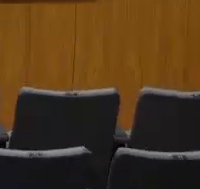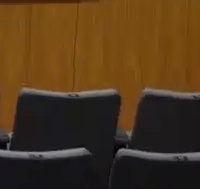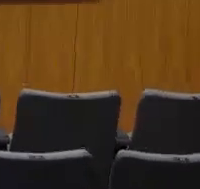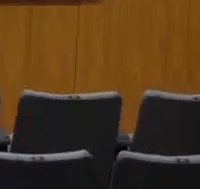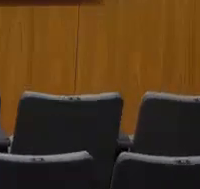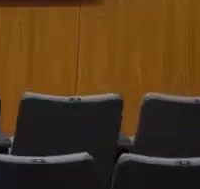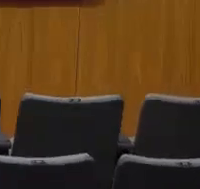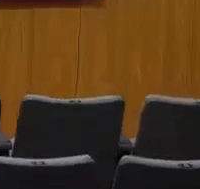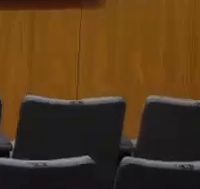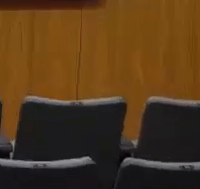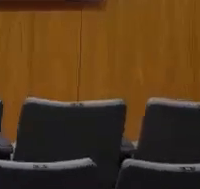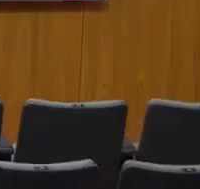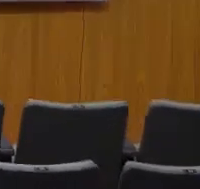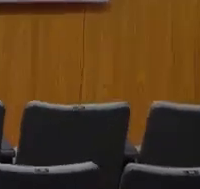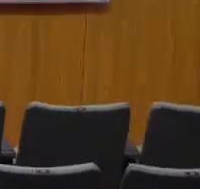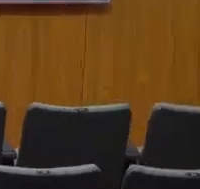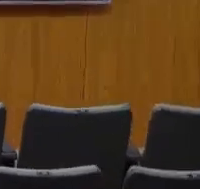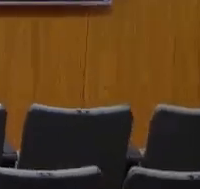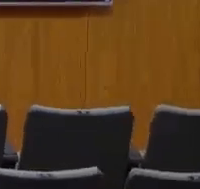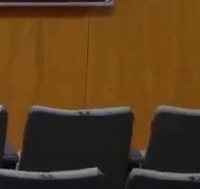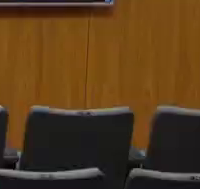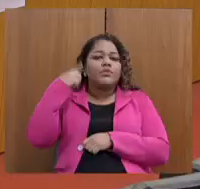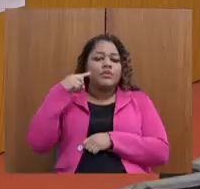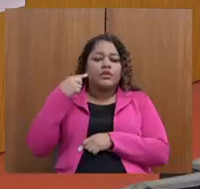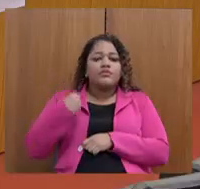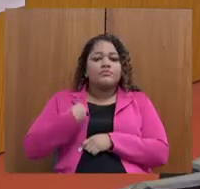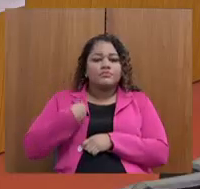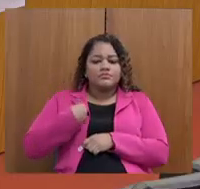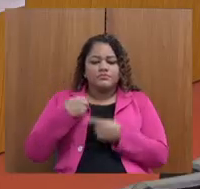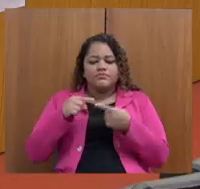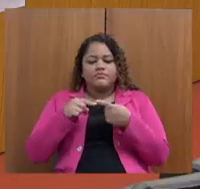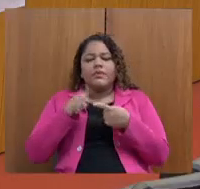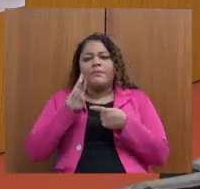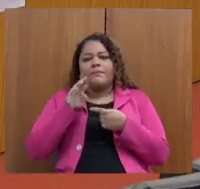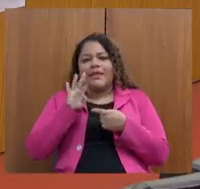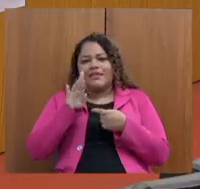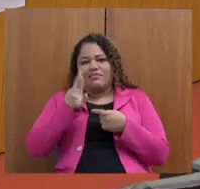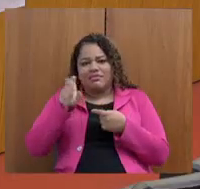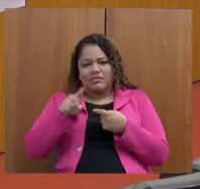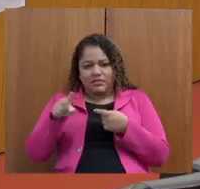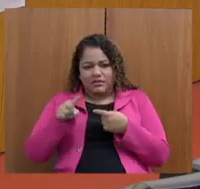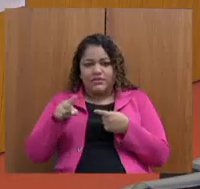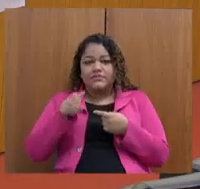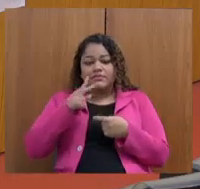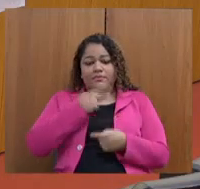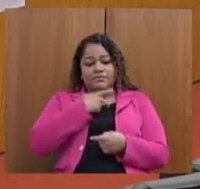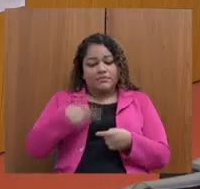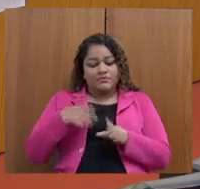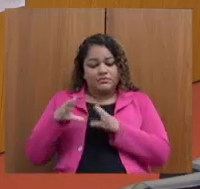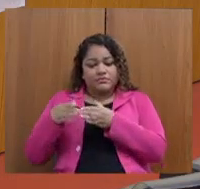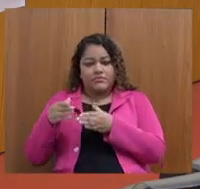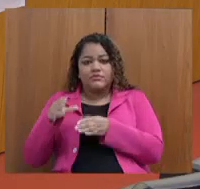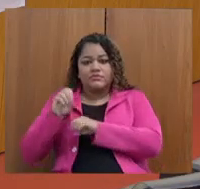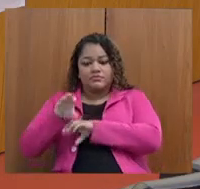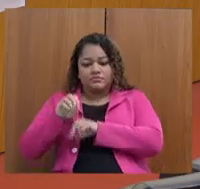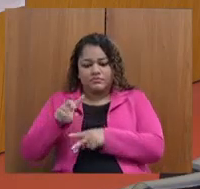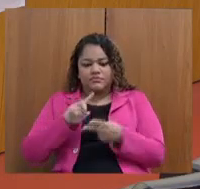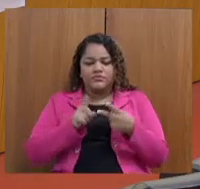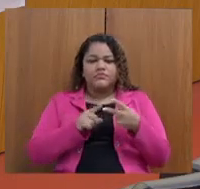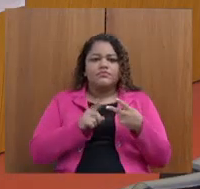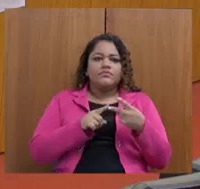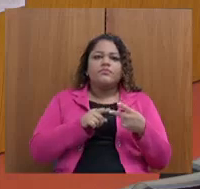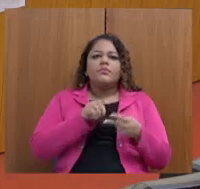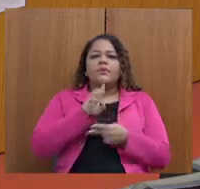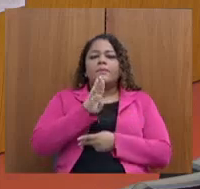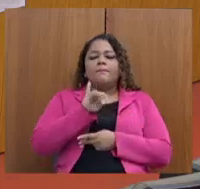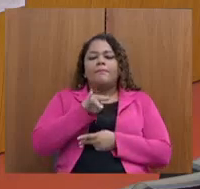suspende a reunião por alguns instantes Cerqueira presidente da Comissão educação Deputado Bina